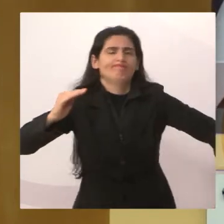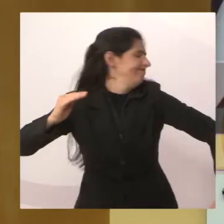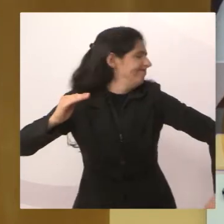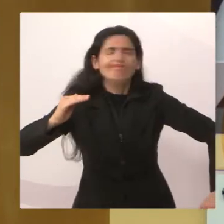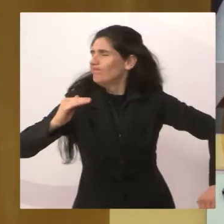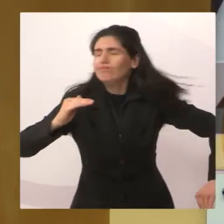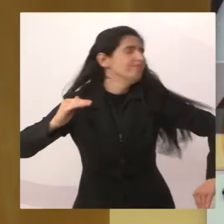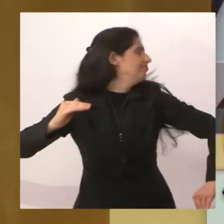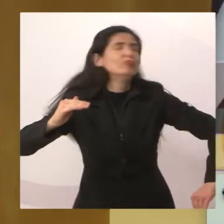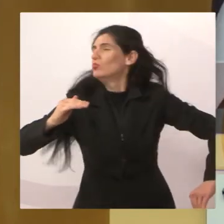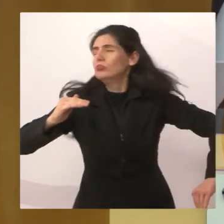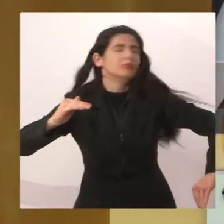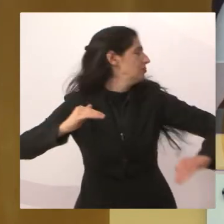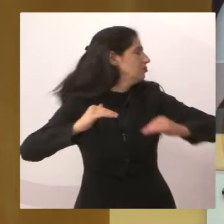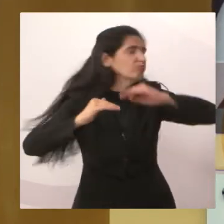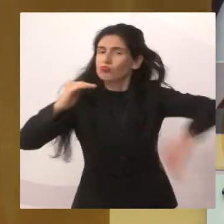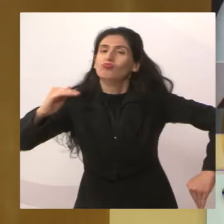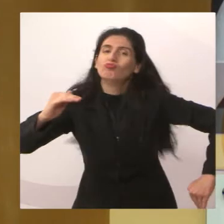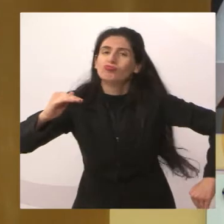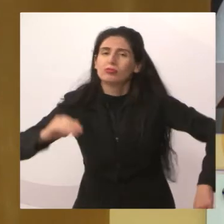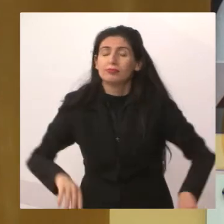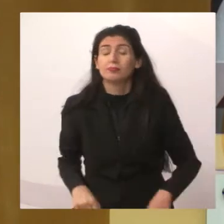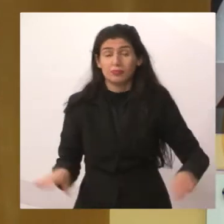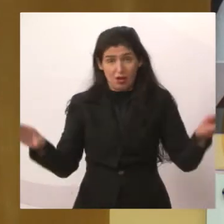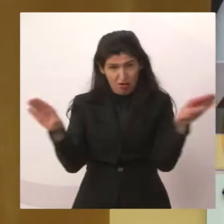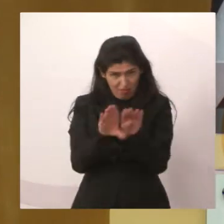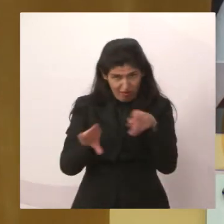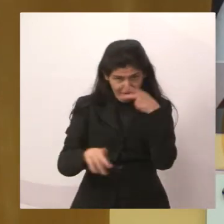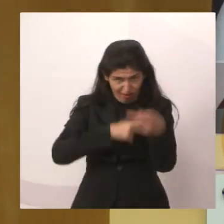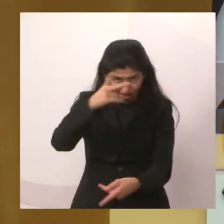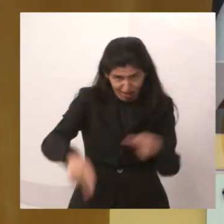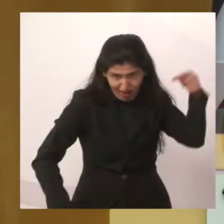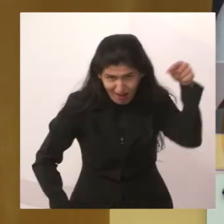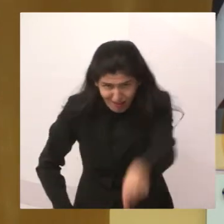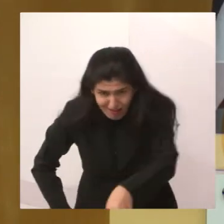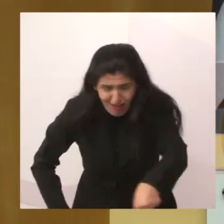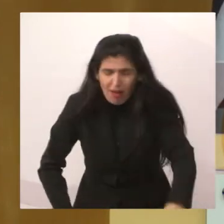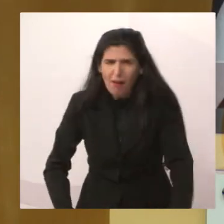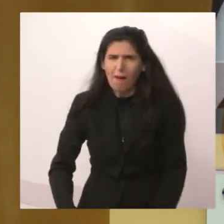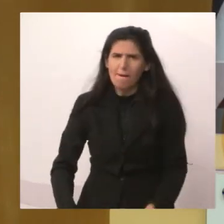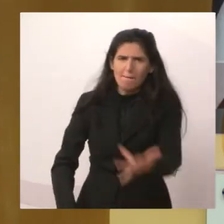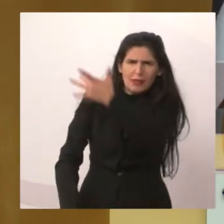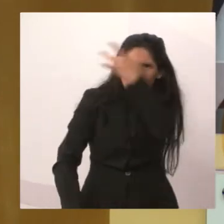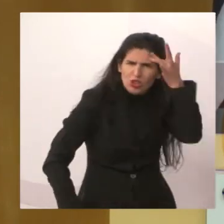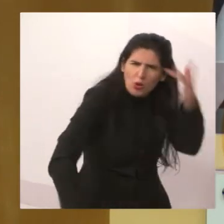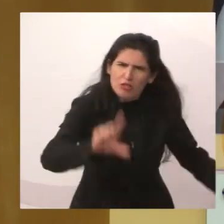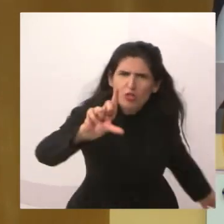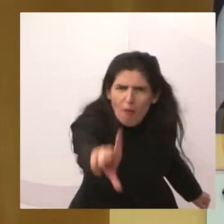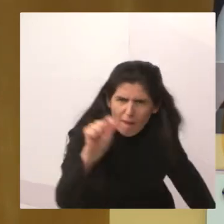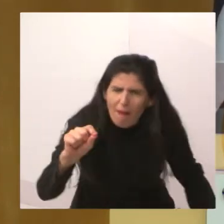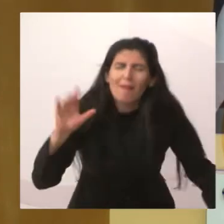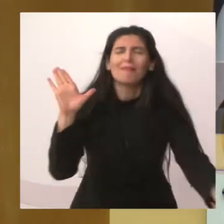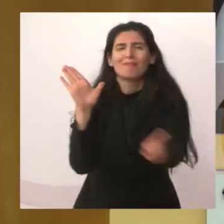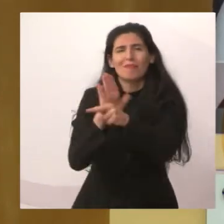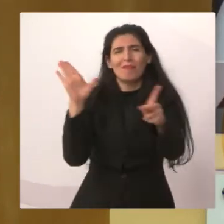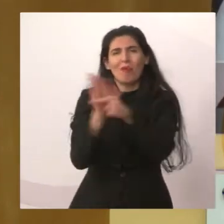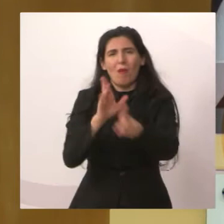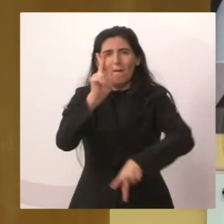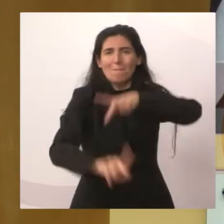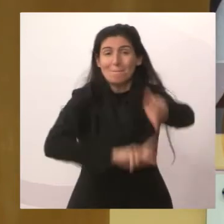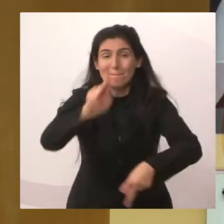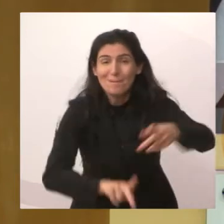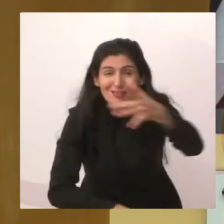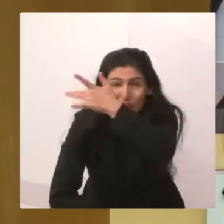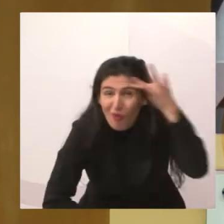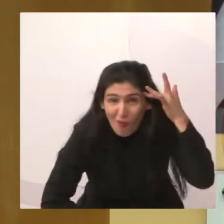aqui registrar nessa casa que quem deve escolher é o povo. É o povo que